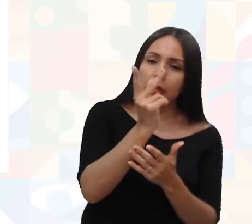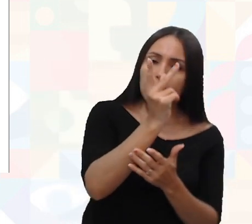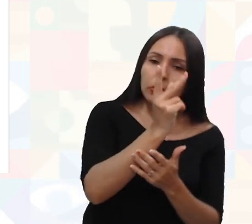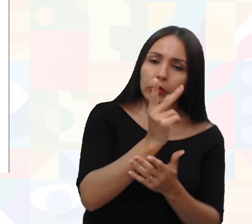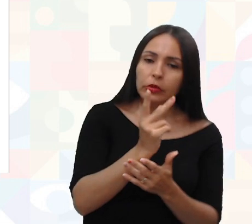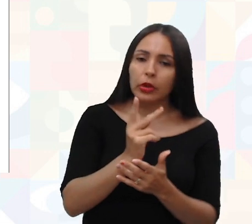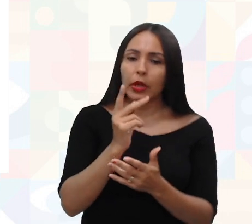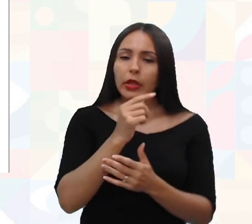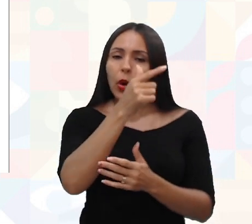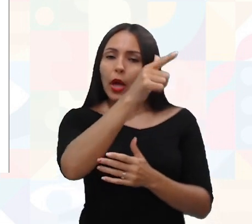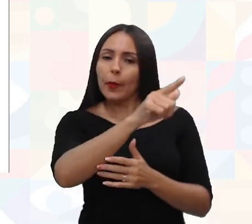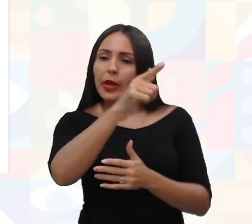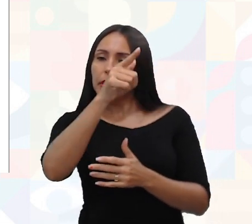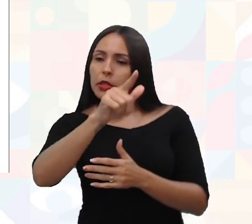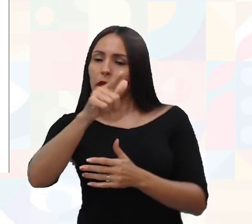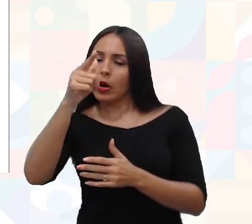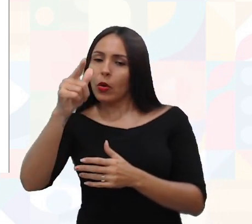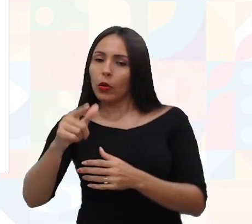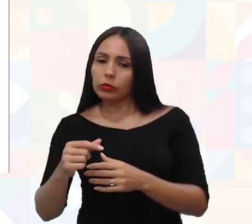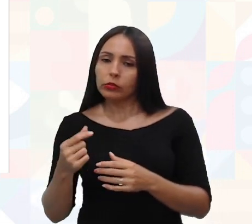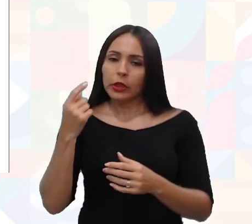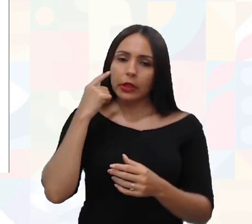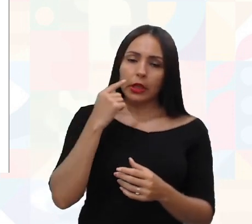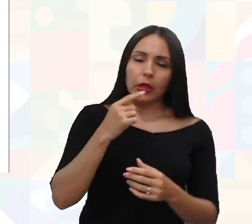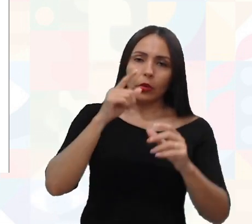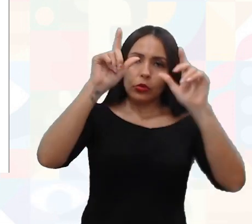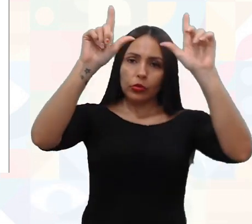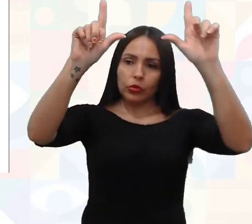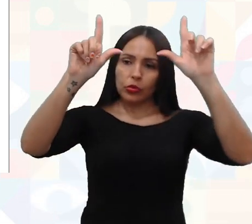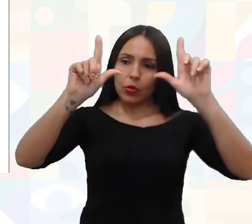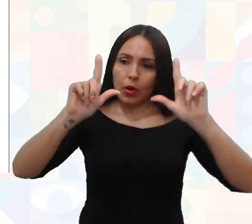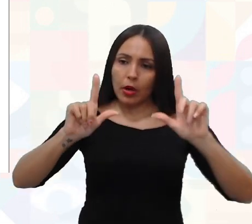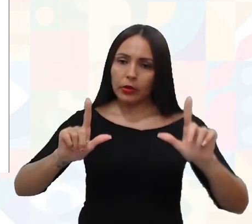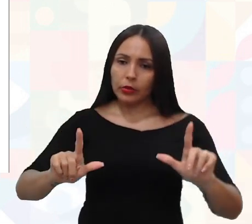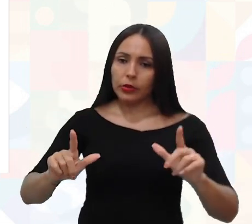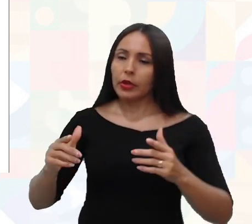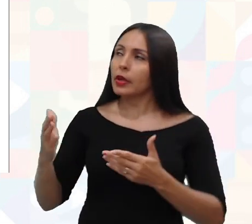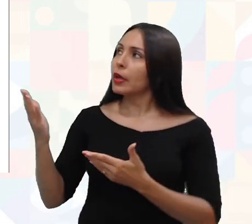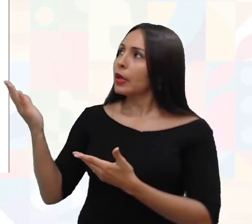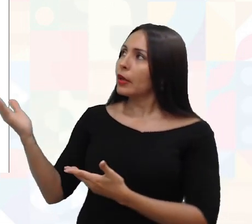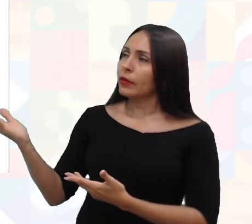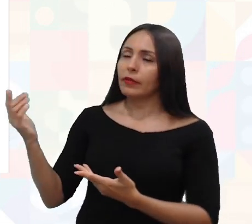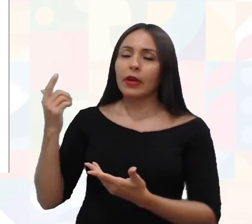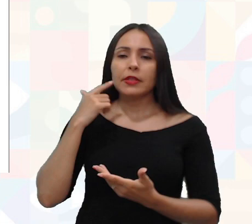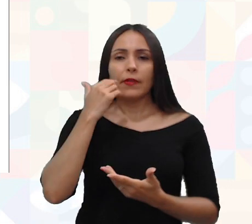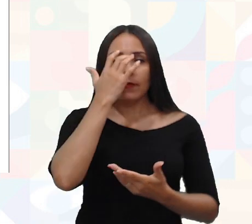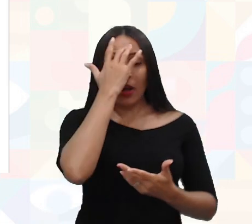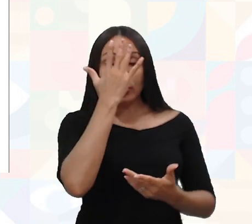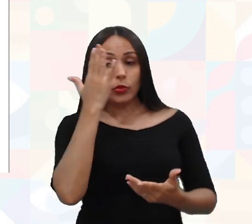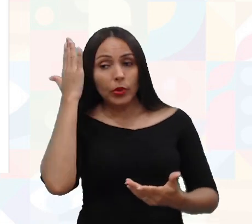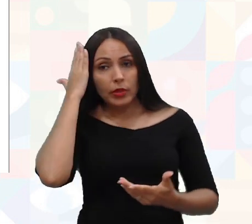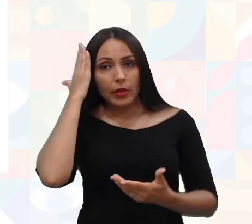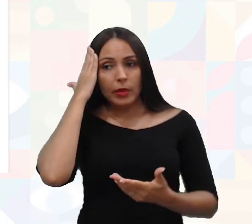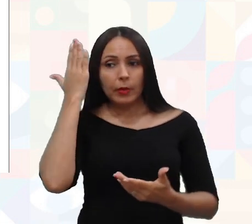essa repetição, essa semelhança dos quadros fazem essa fácil